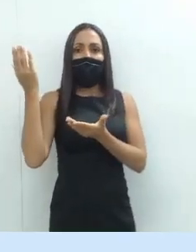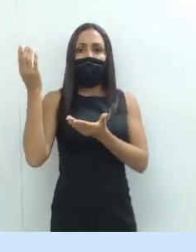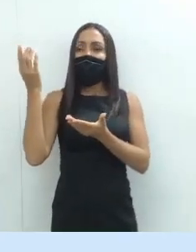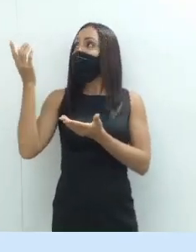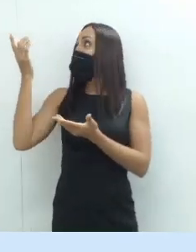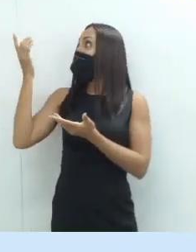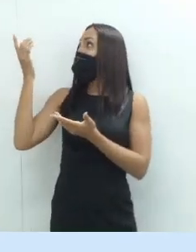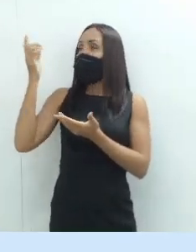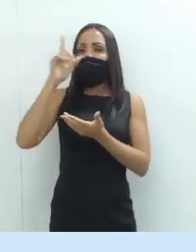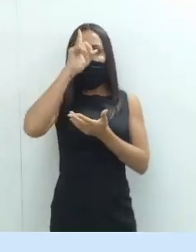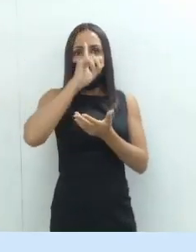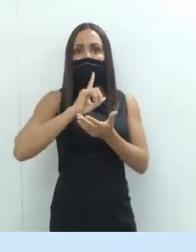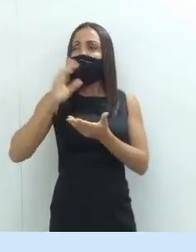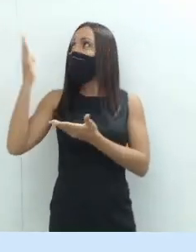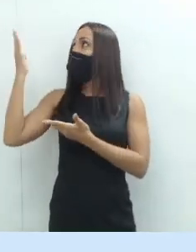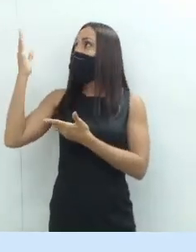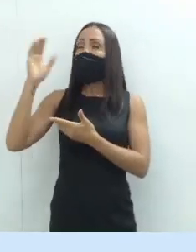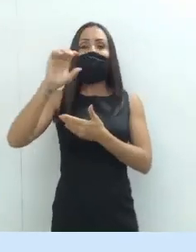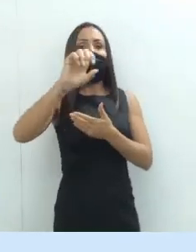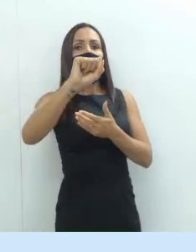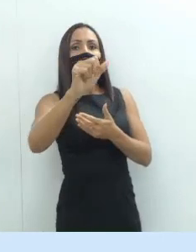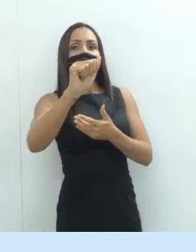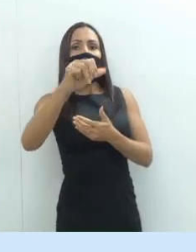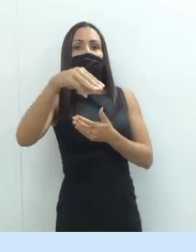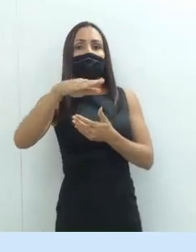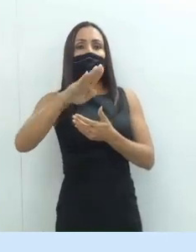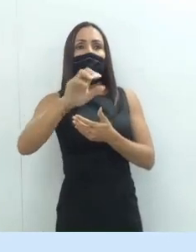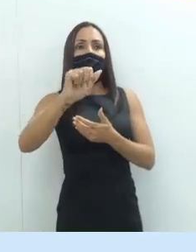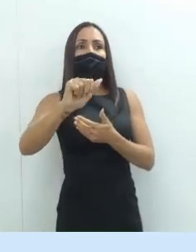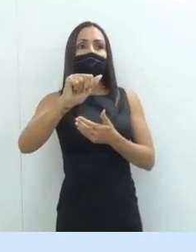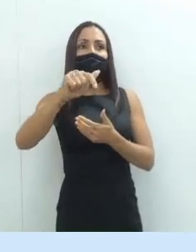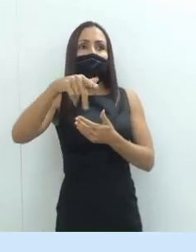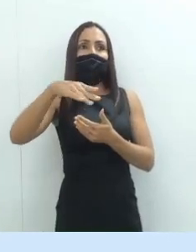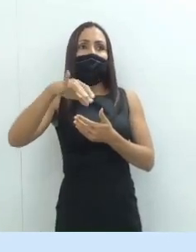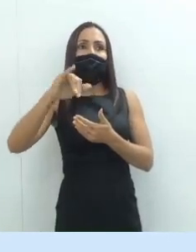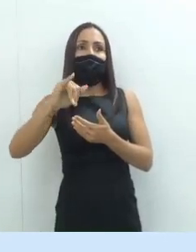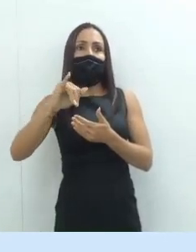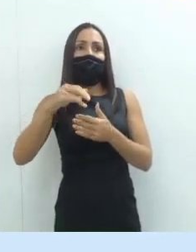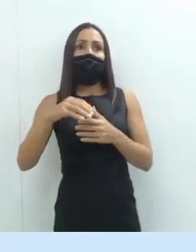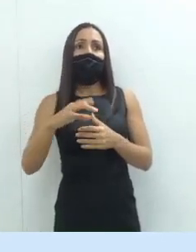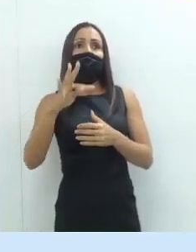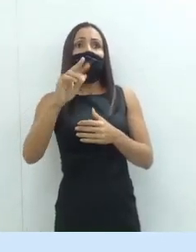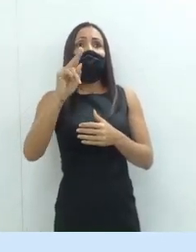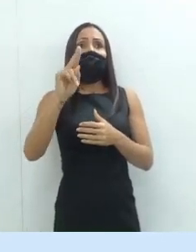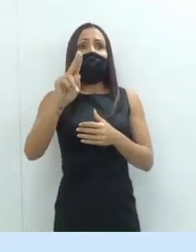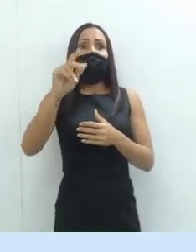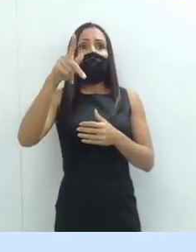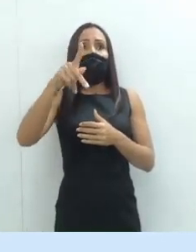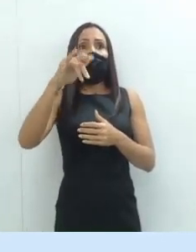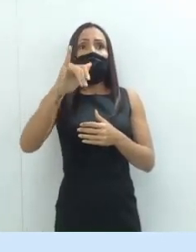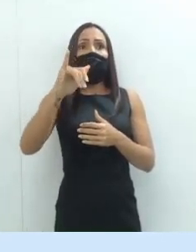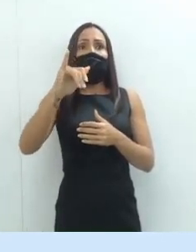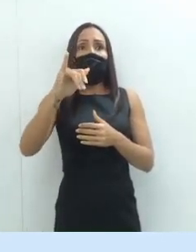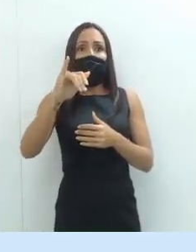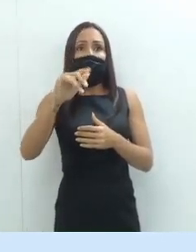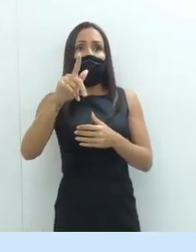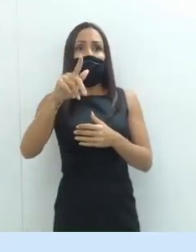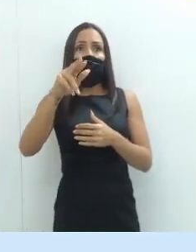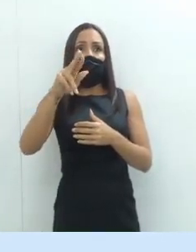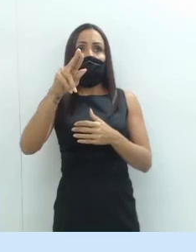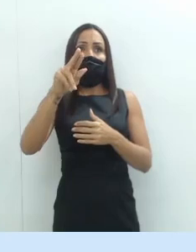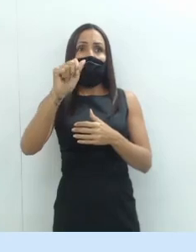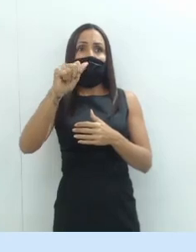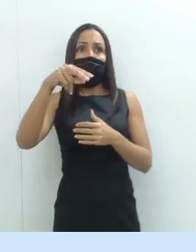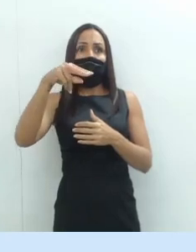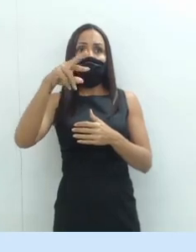sambaqui, obviamente, né, que é o tema do texto. Temos aí o tupi-guarani, que faz referência à origem da palavra,